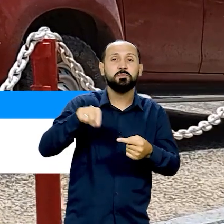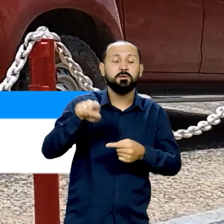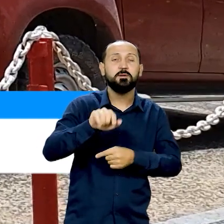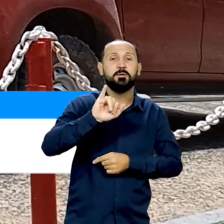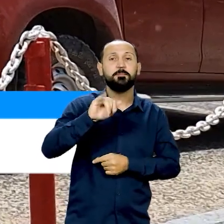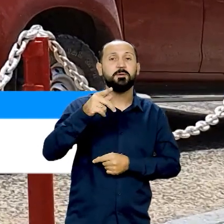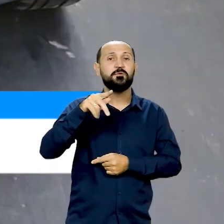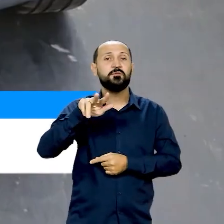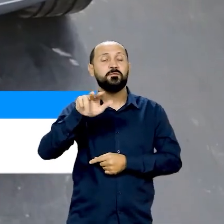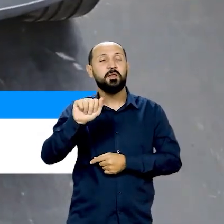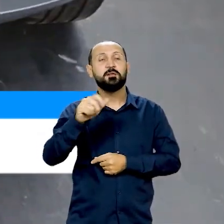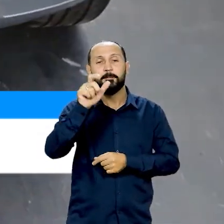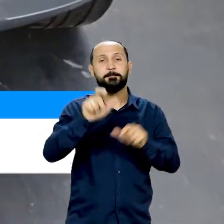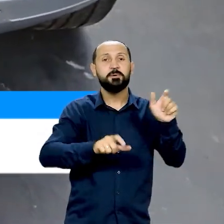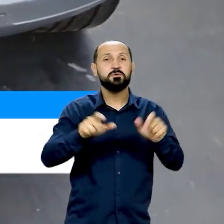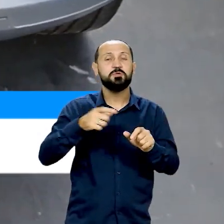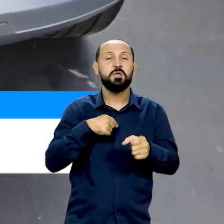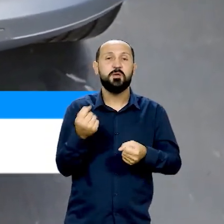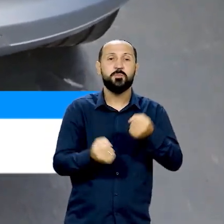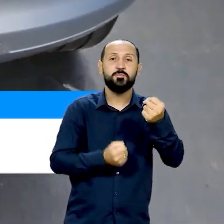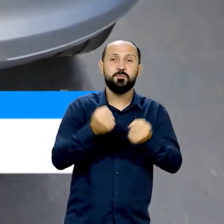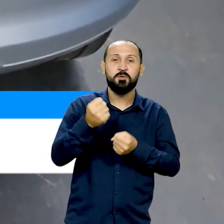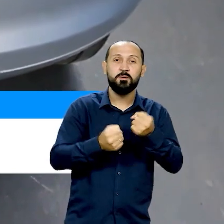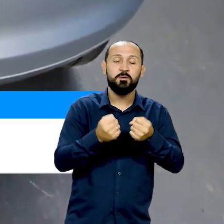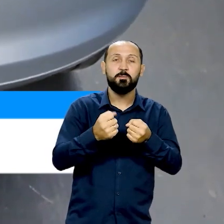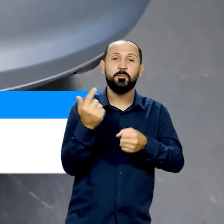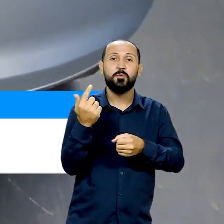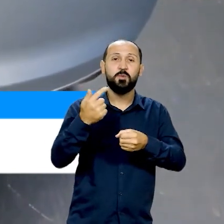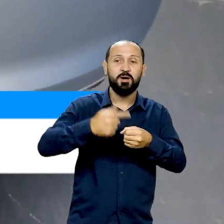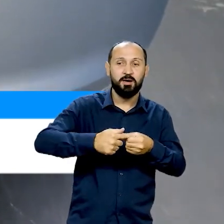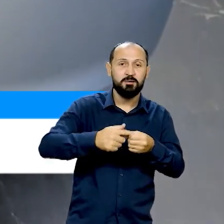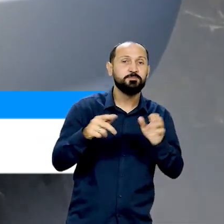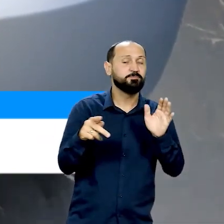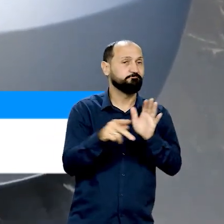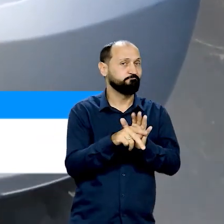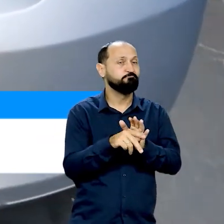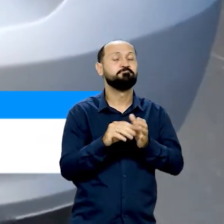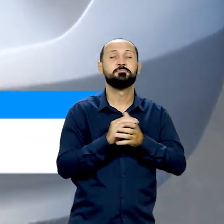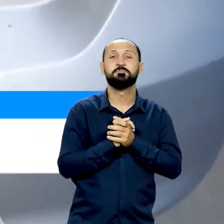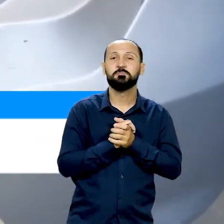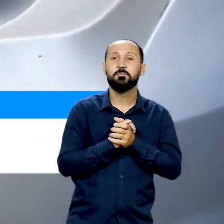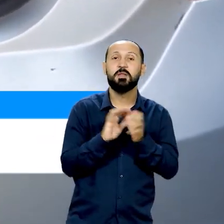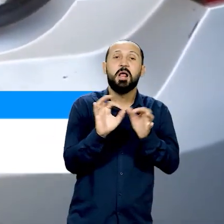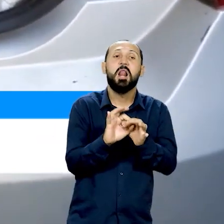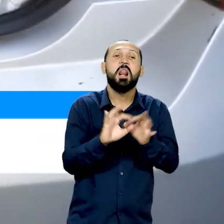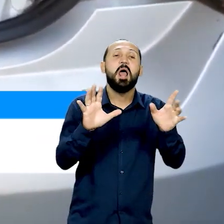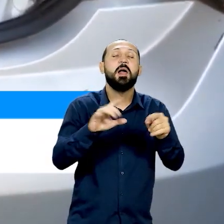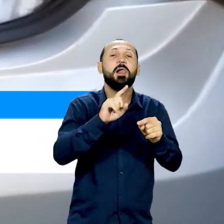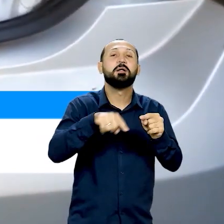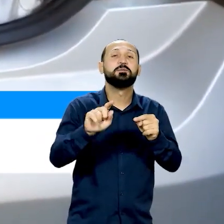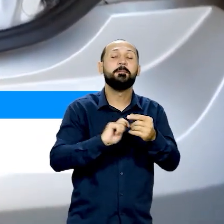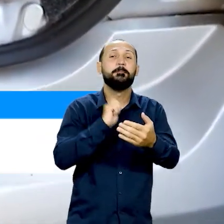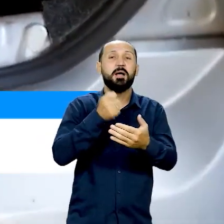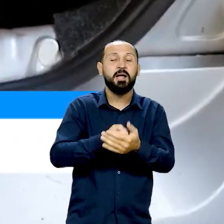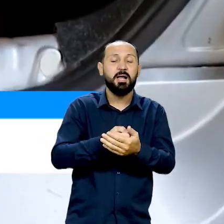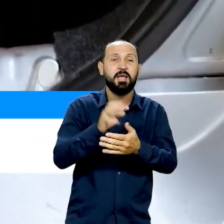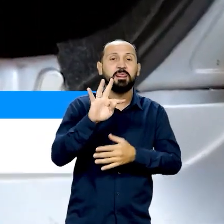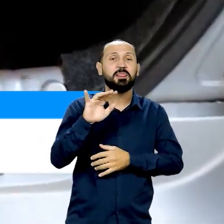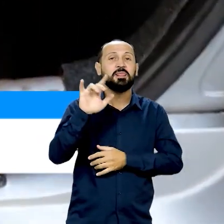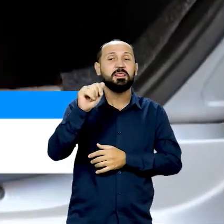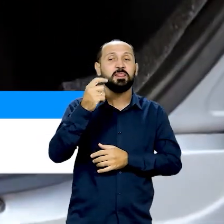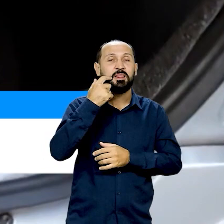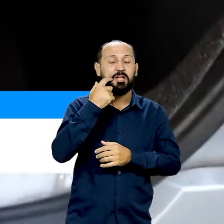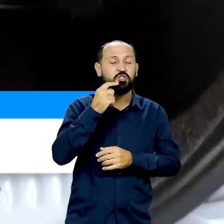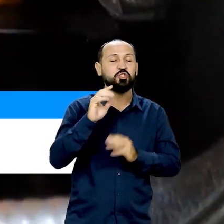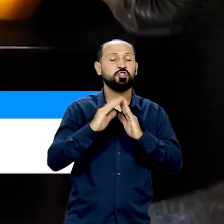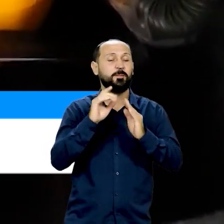pagamento do IPVA aos proprietários de veículos movidos por gás natural veicular e dispensa das taxas